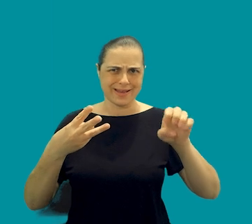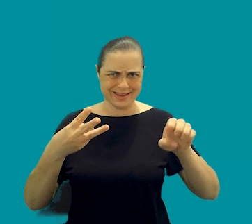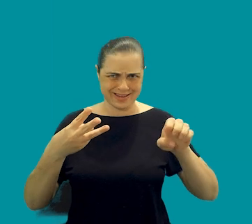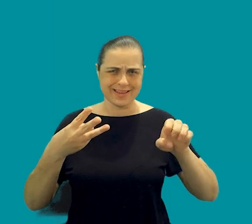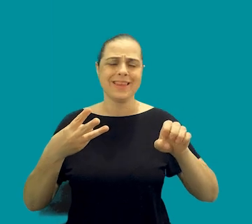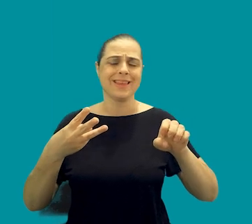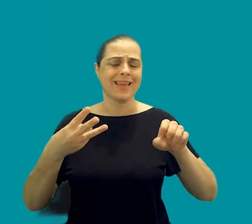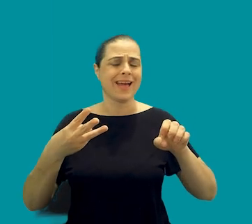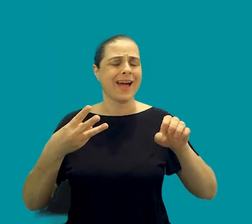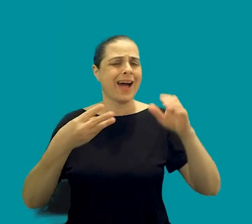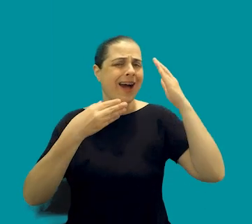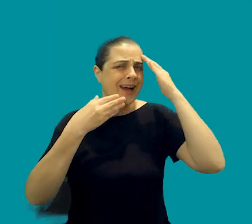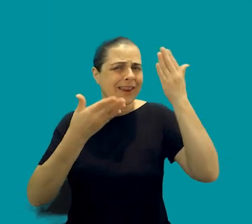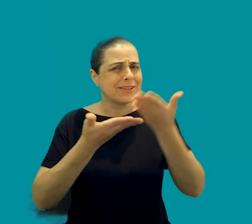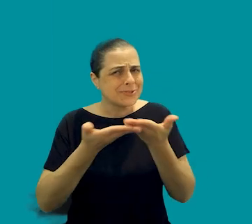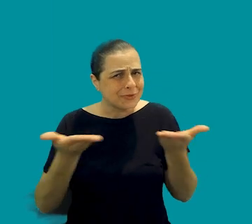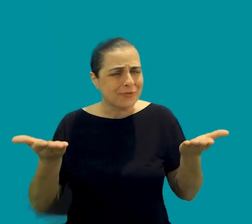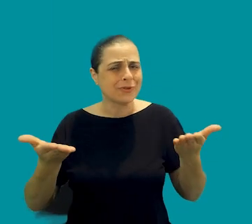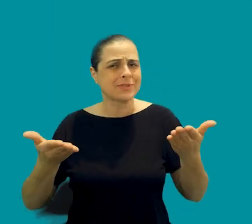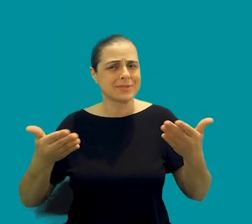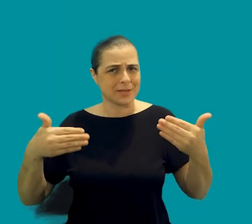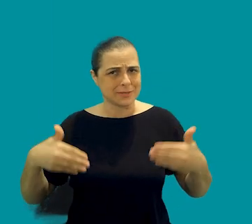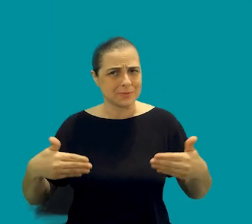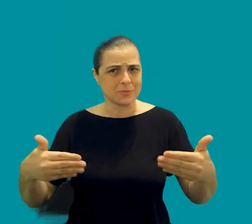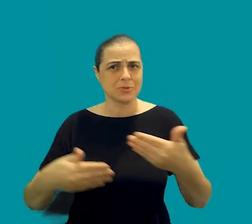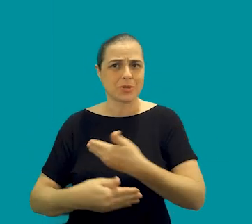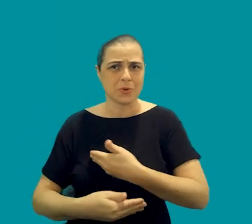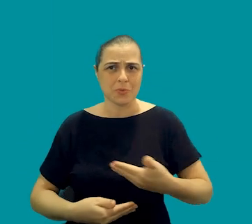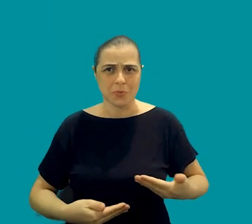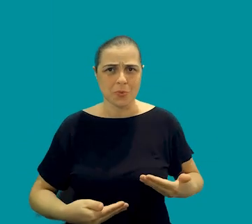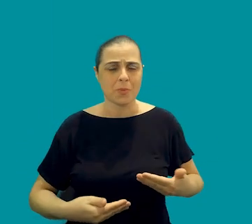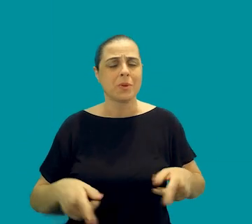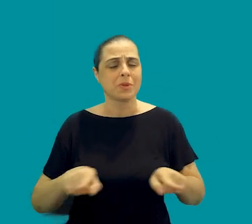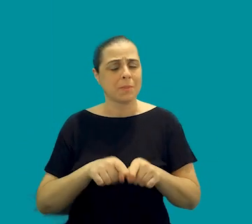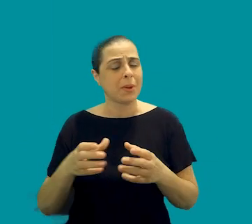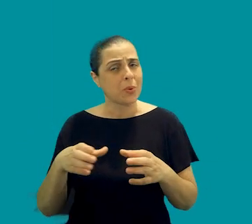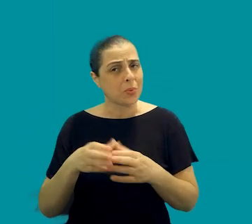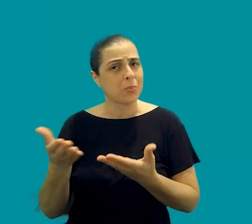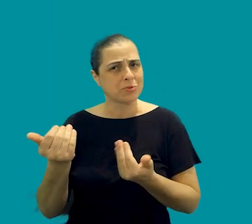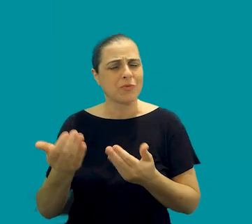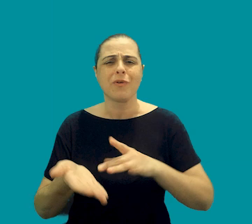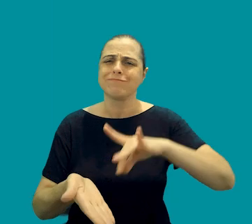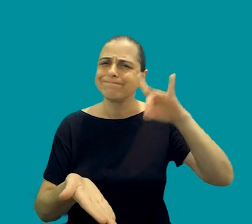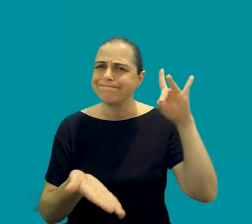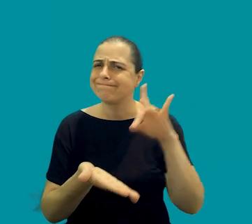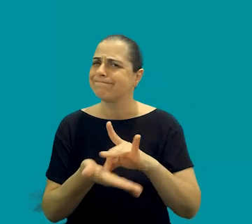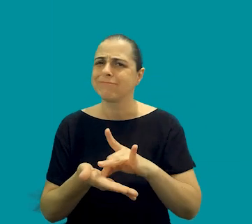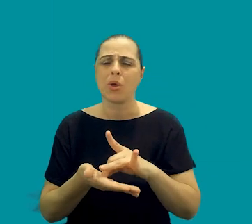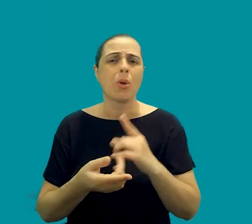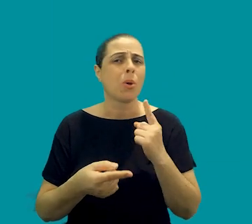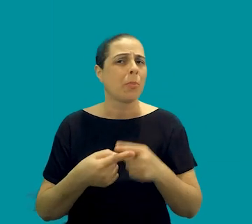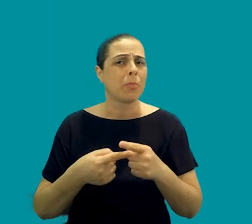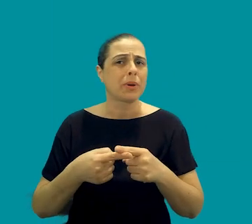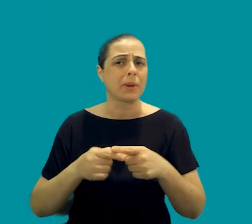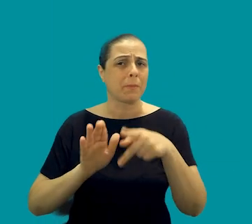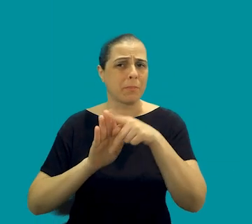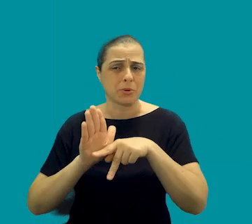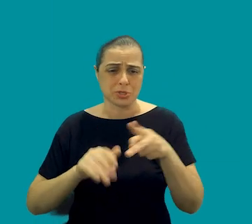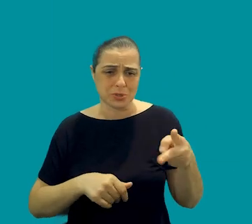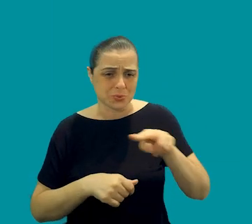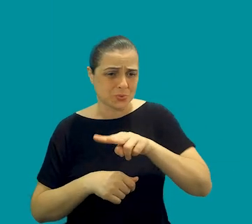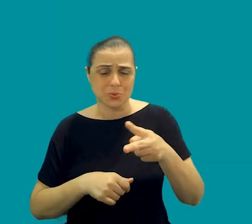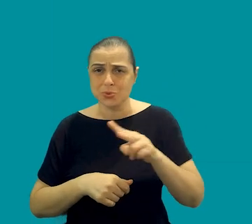Ministério Público, e toda a rede de apoio desse jovem, porque, de verdade, esse programa, essas duas iniciativas, elas